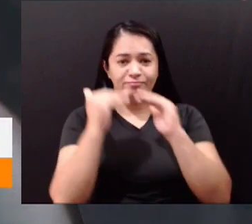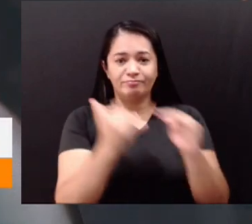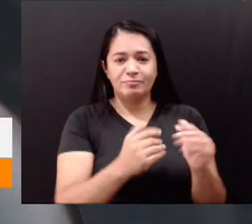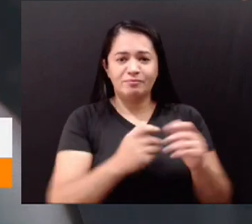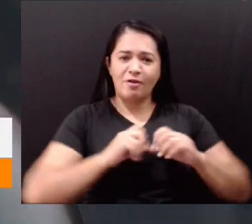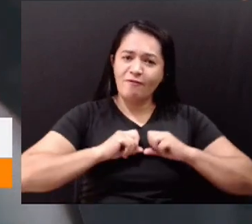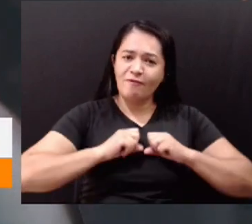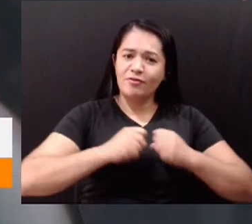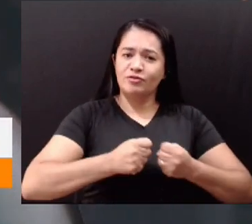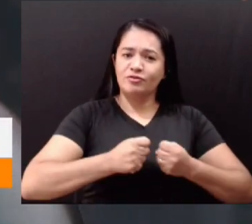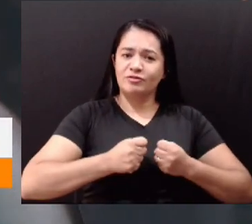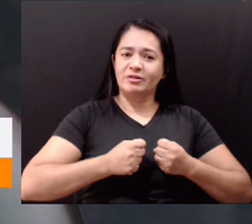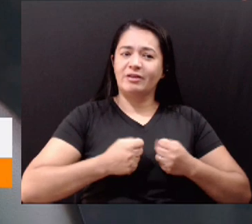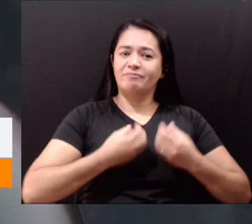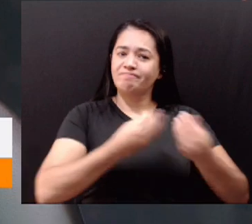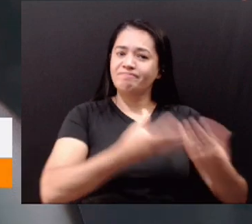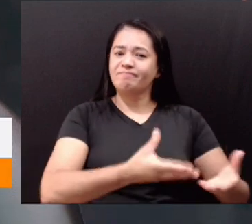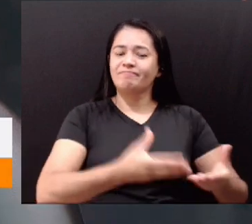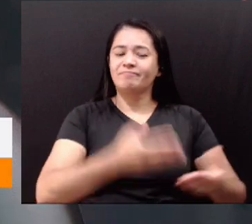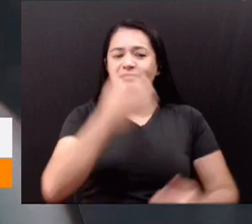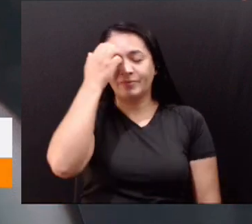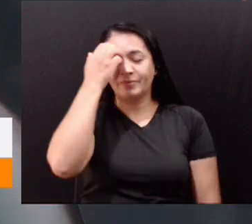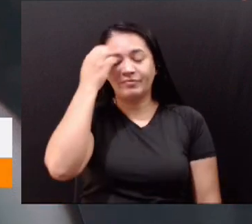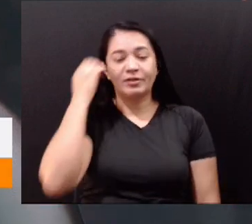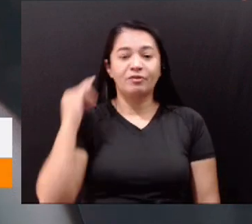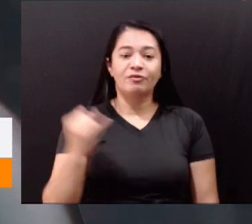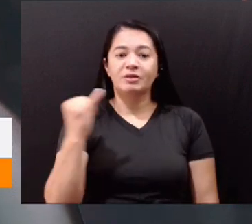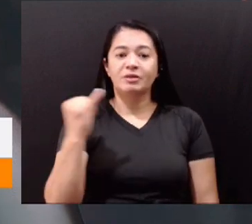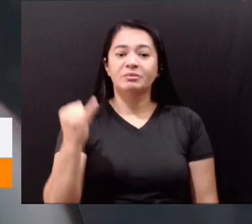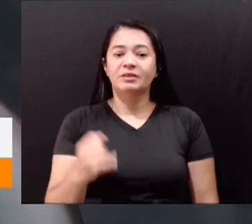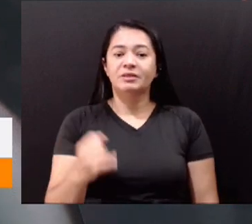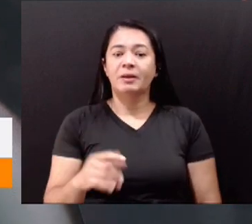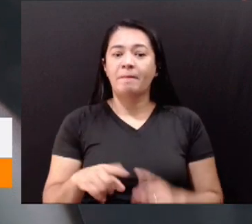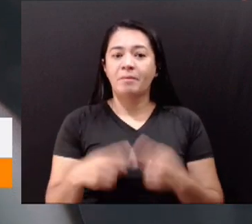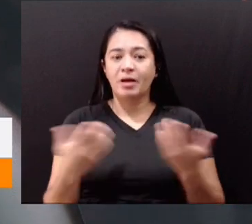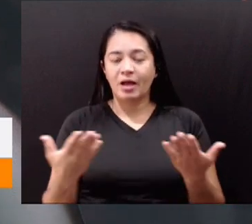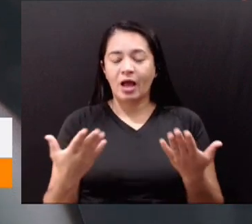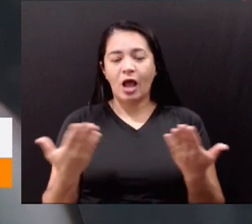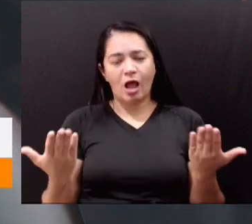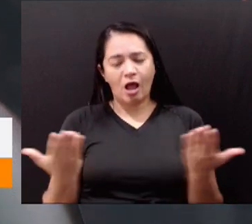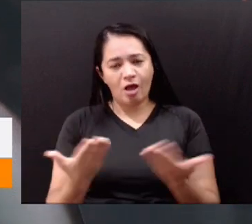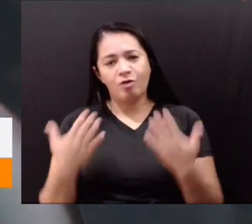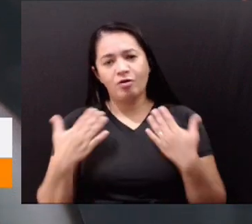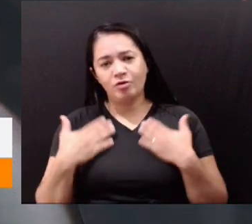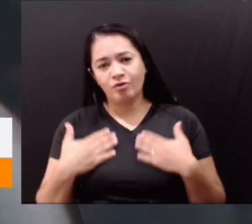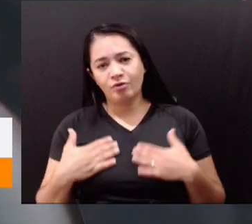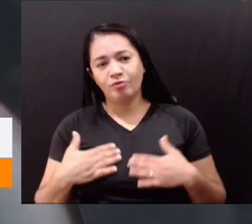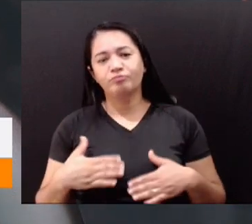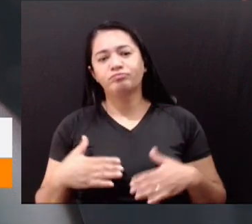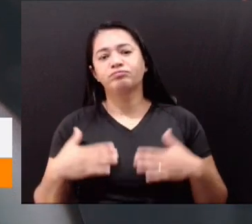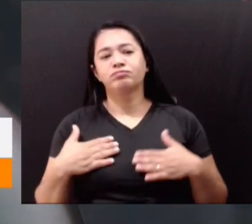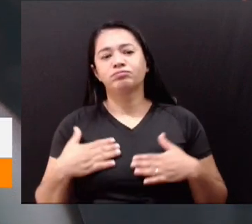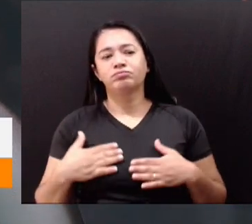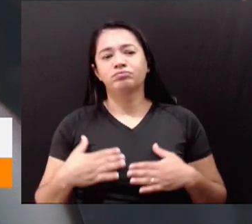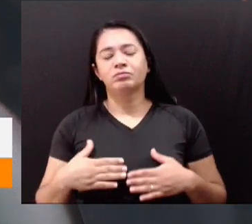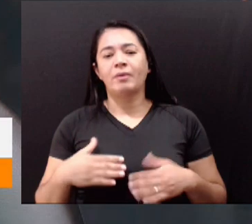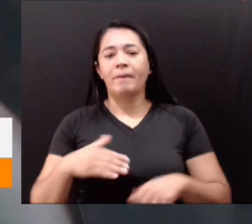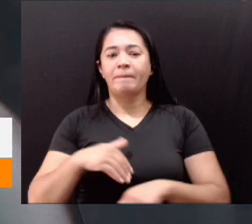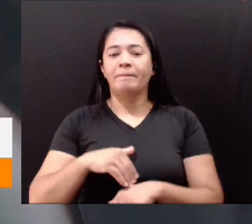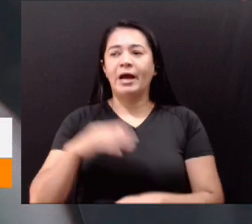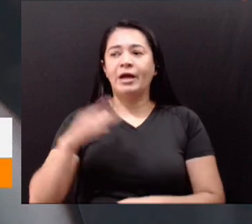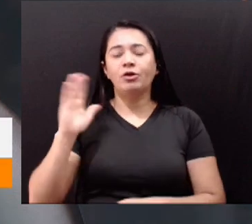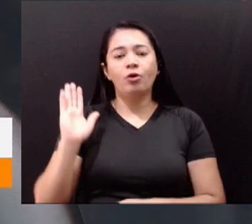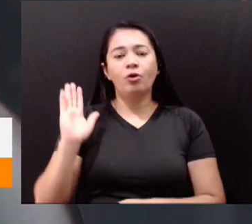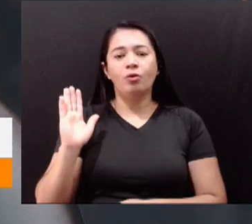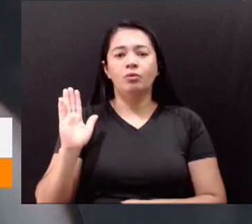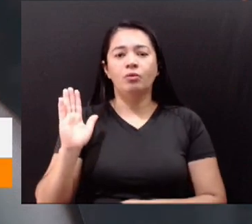entreguei, foi importante para mim, mas o descanso dessa fase mais corrida,